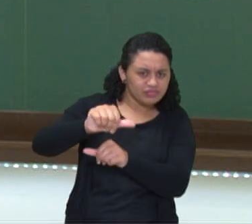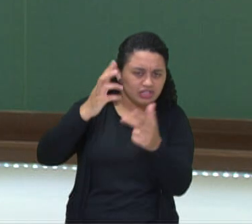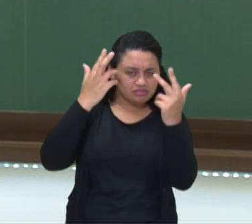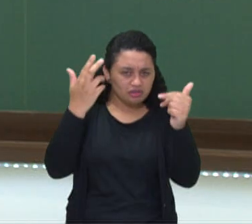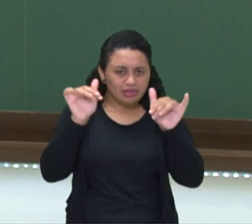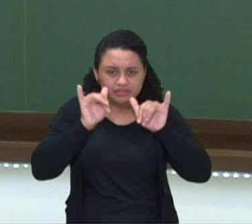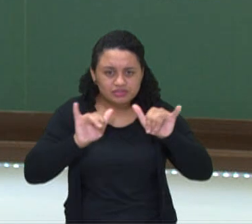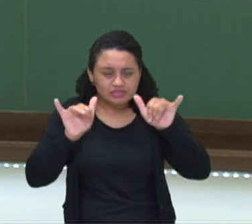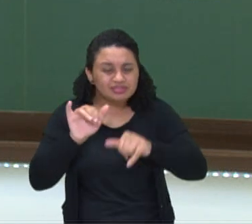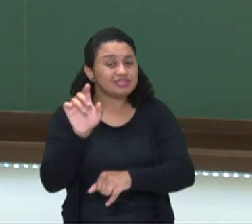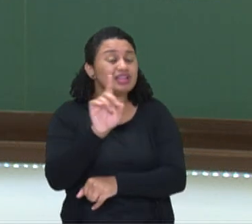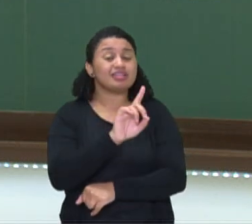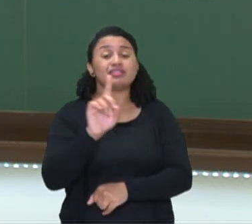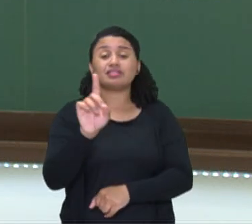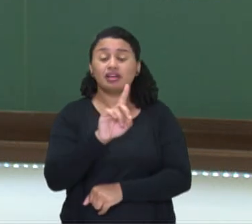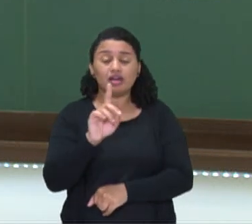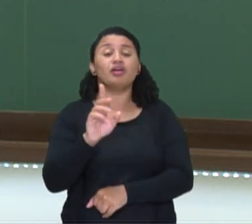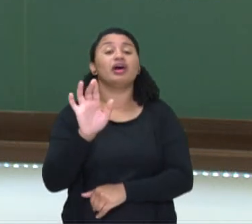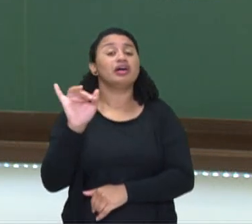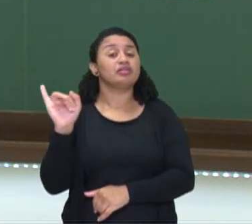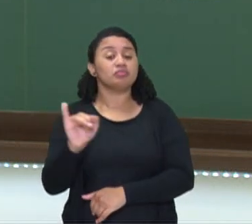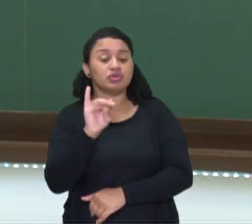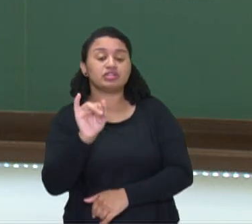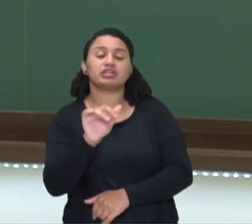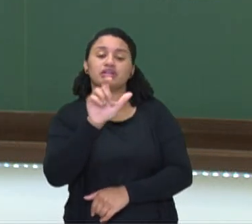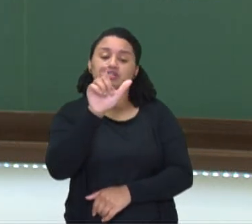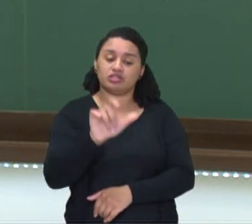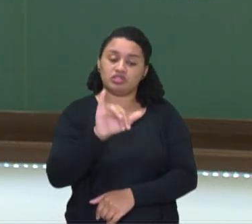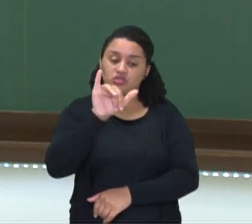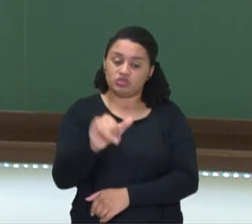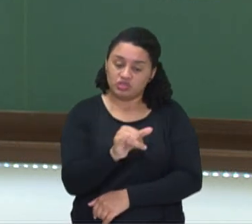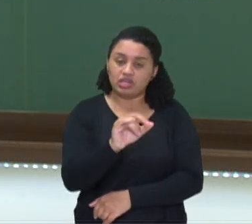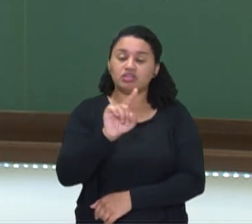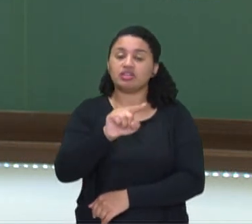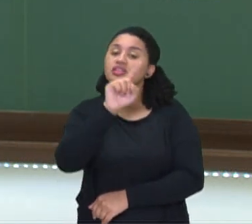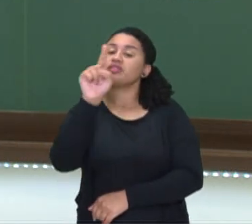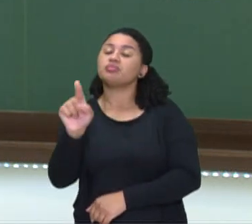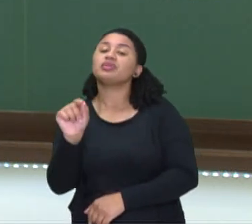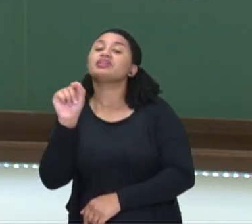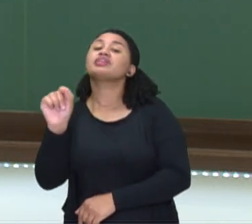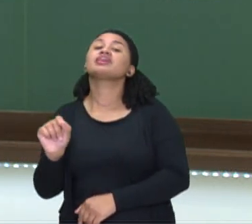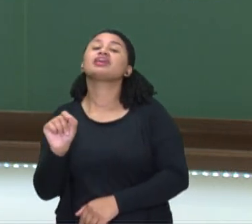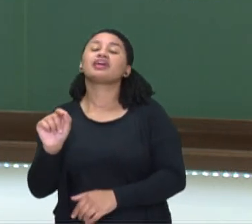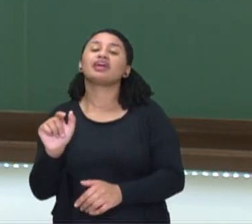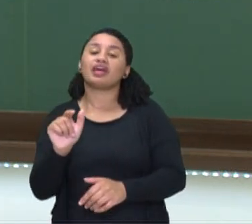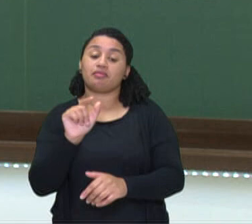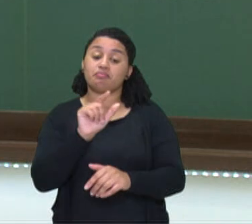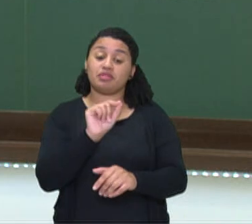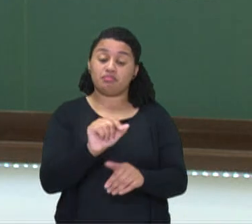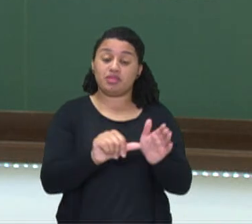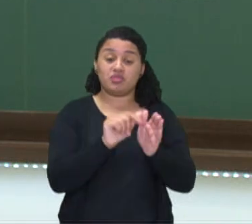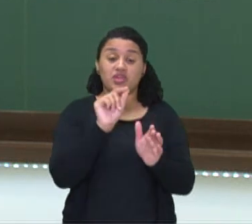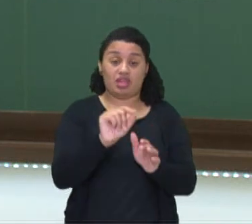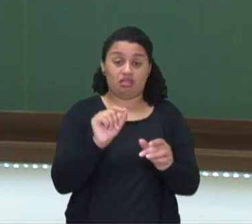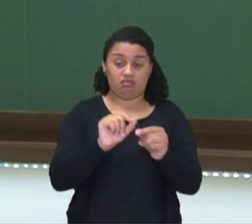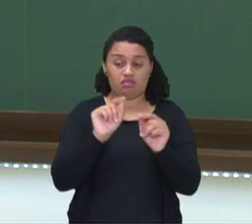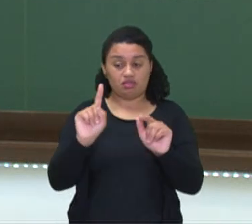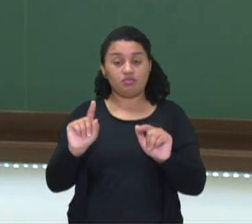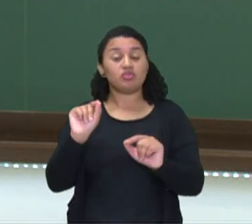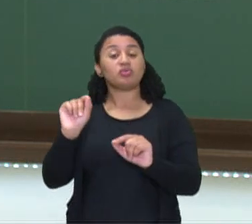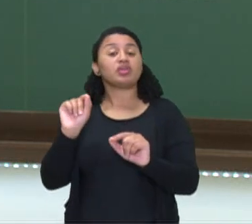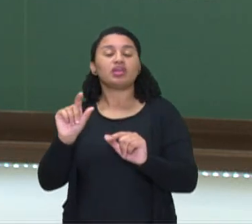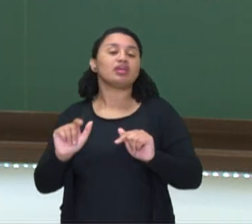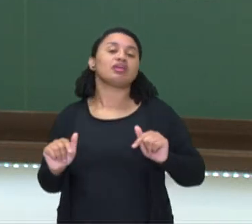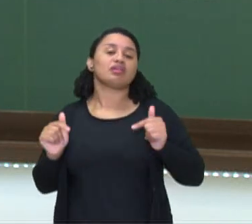Acabamos de falar, é importante citar o sujeito e o predicado, quem realizou a ação e depois a ação realizada. Letra